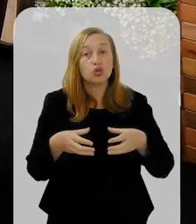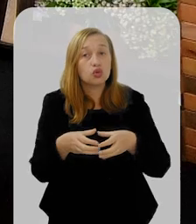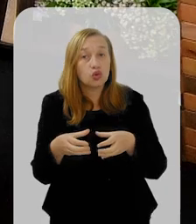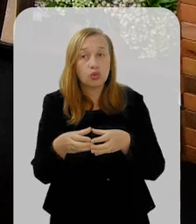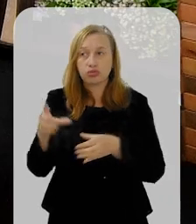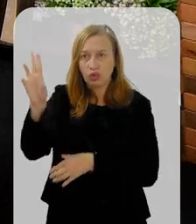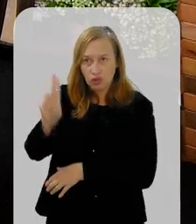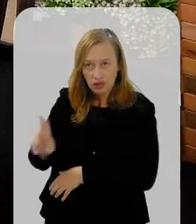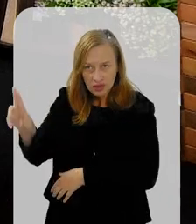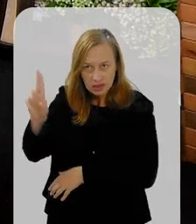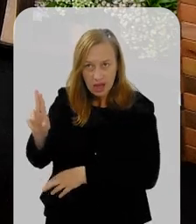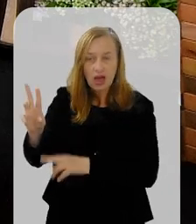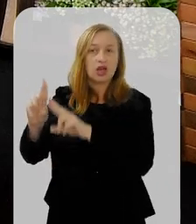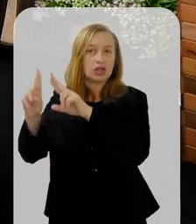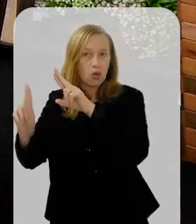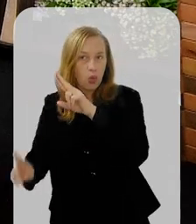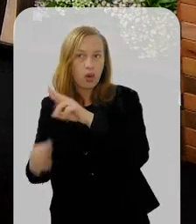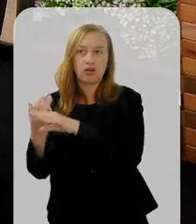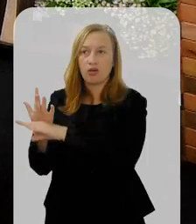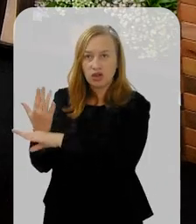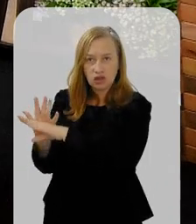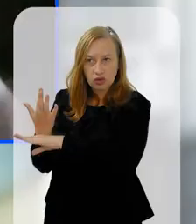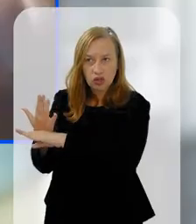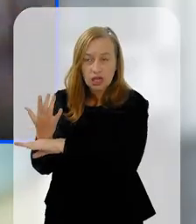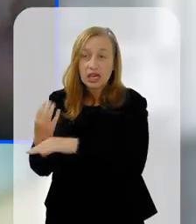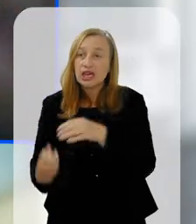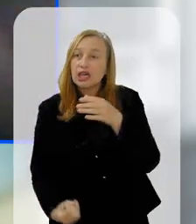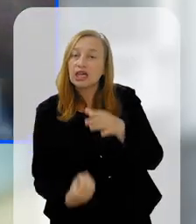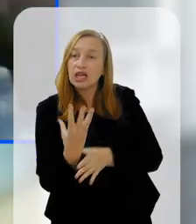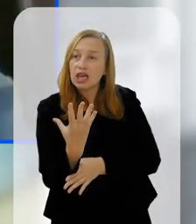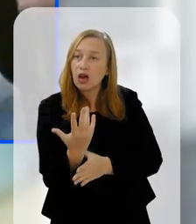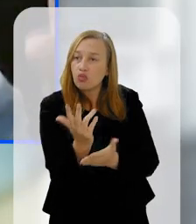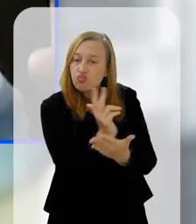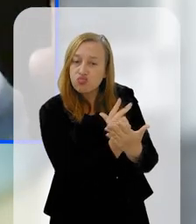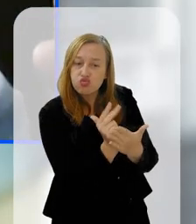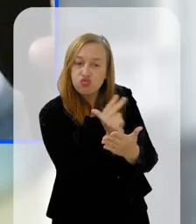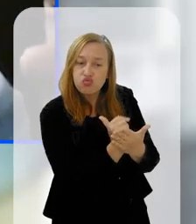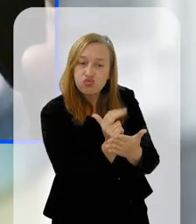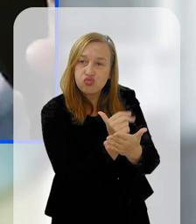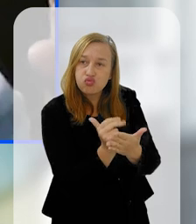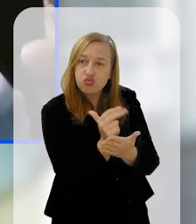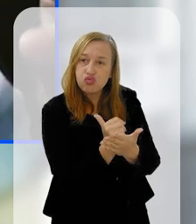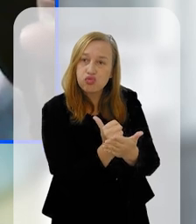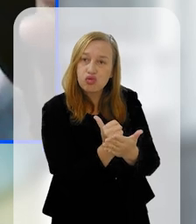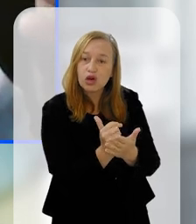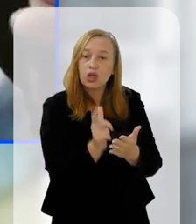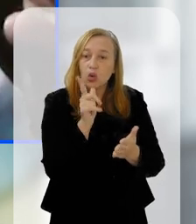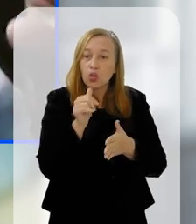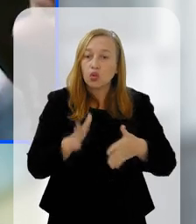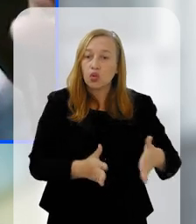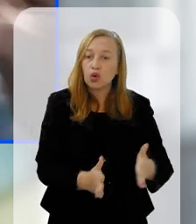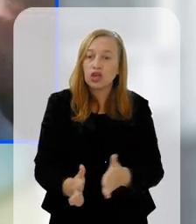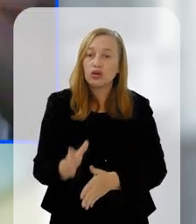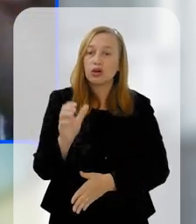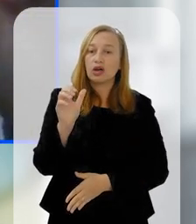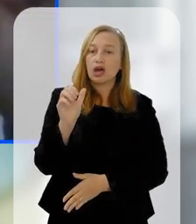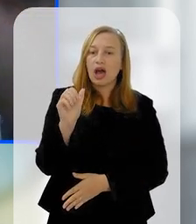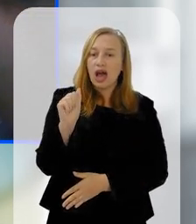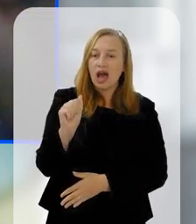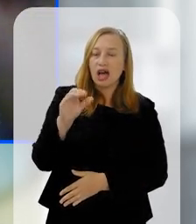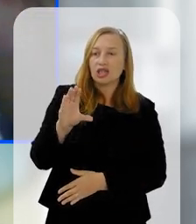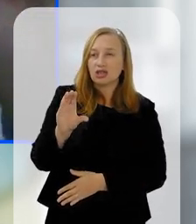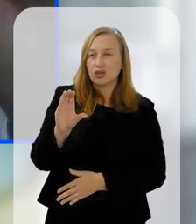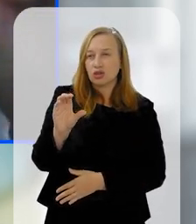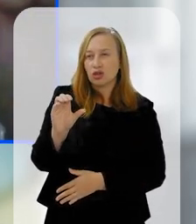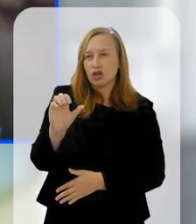Bacia e das universidades, da UERJ, da UFRJ, criamos uma APA do Alto Iguaçu. Alto Iguaçu pegando a